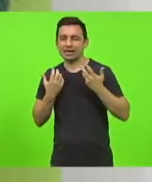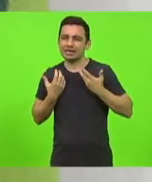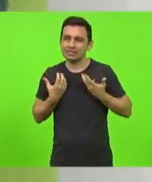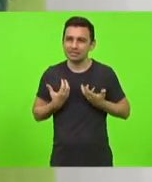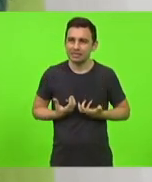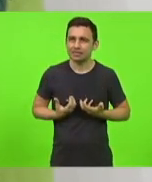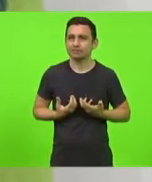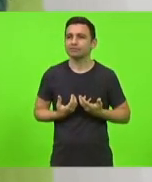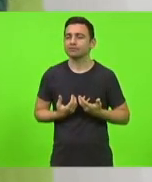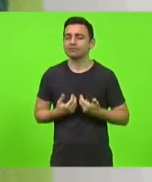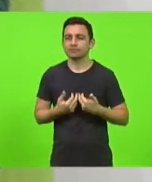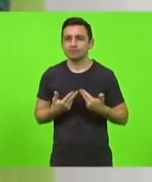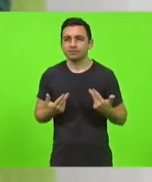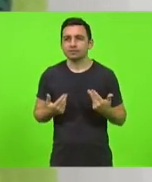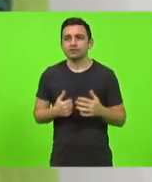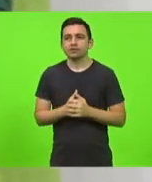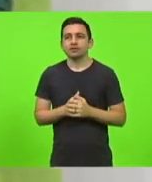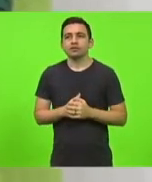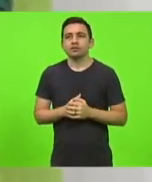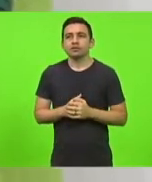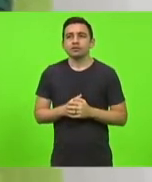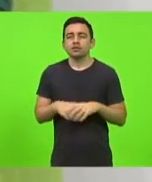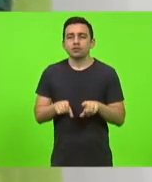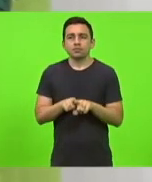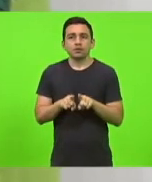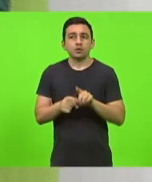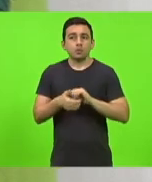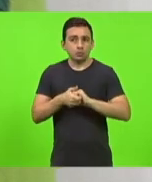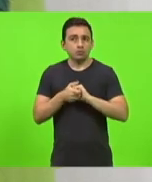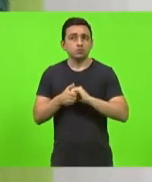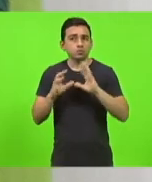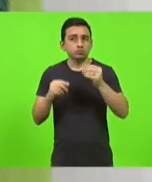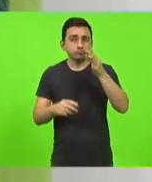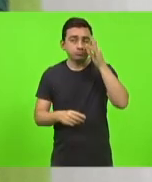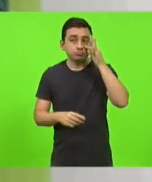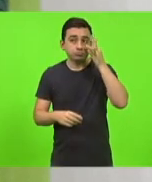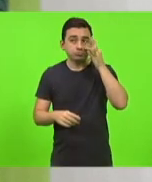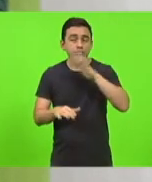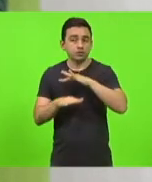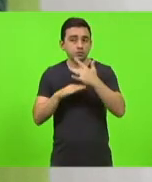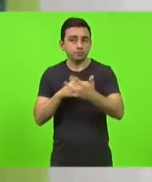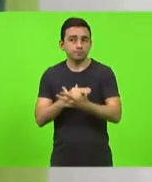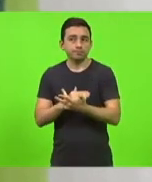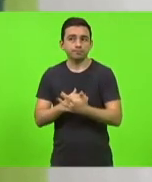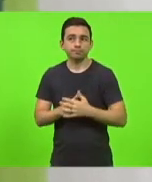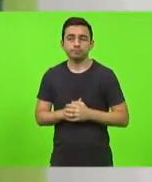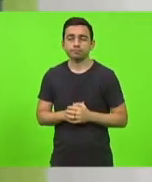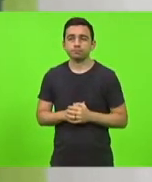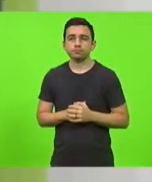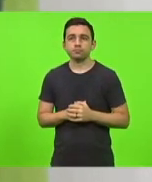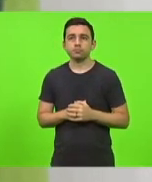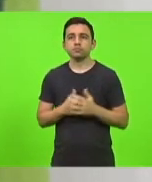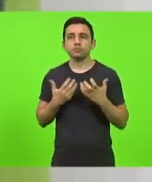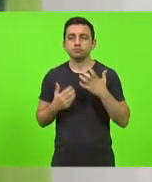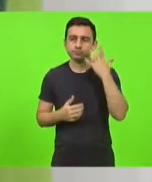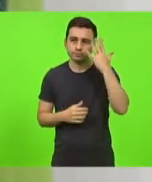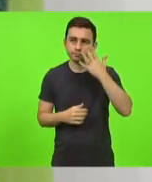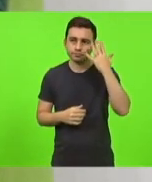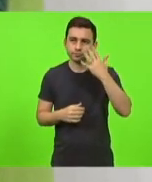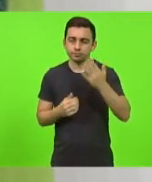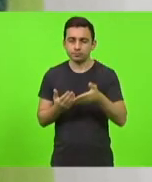por diante. E quero cumprimentar todos que estão nos acompanhando pelas redes sociais. Eu quero fazer uma fala aqui aos